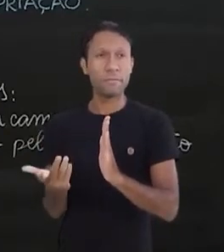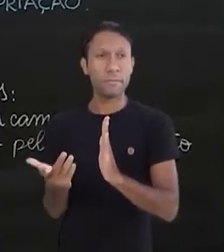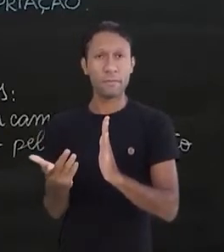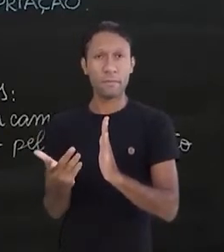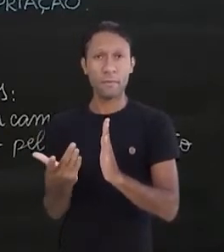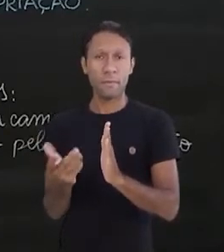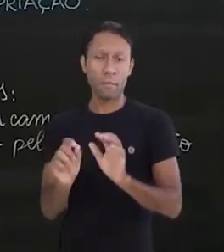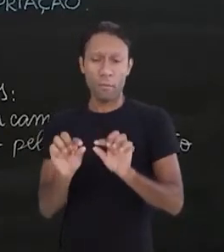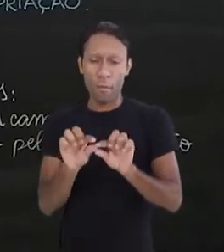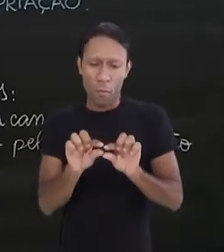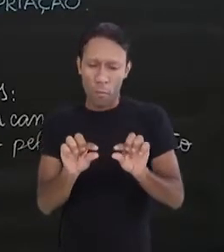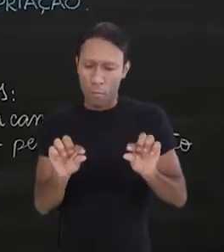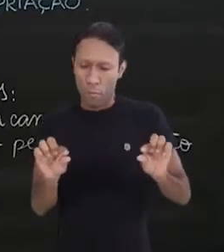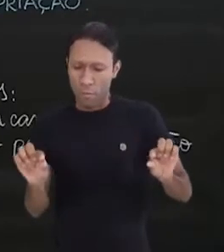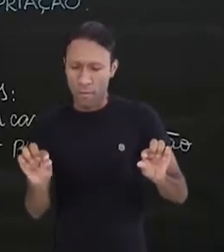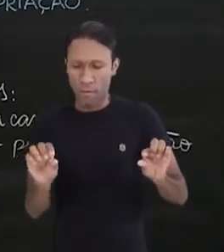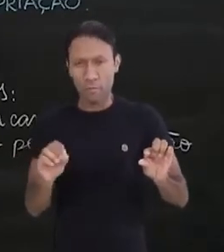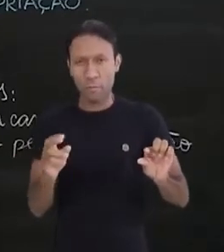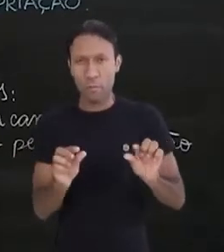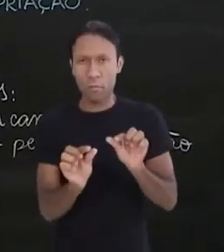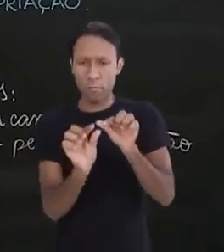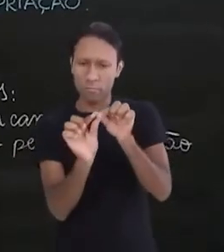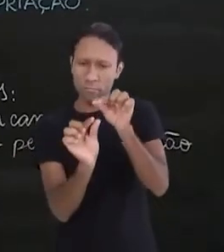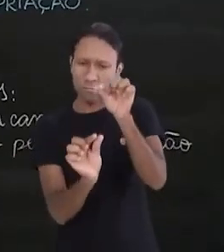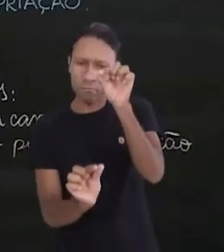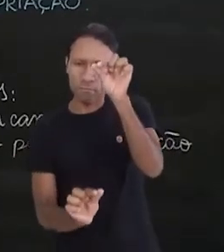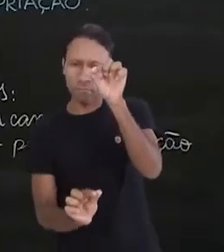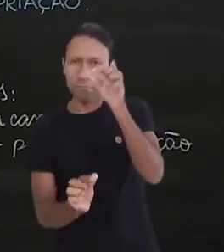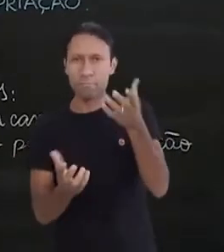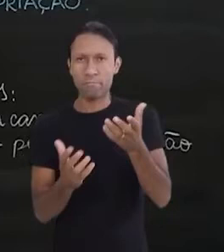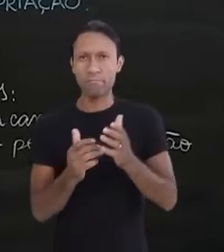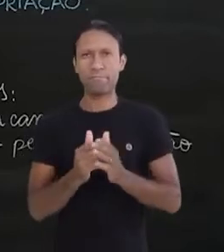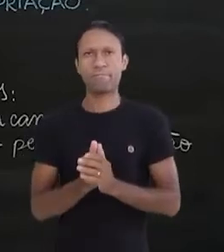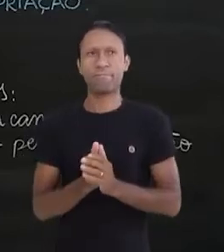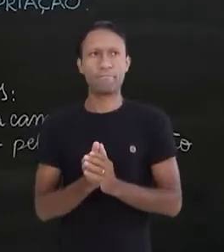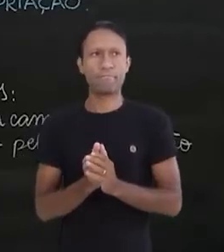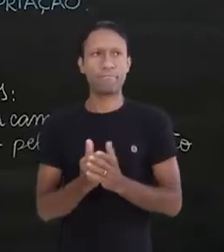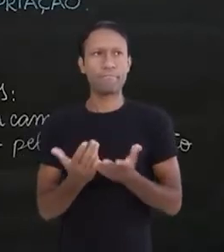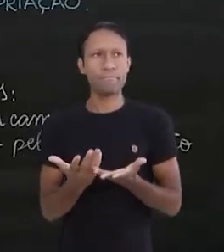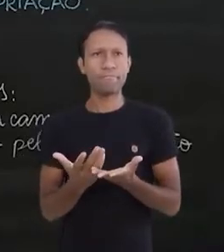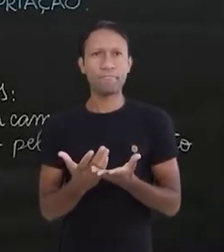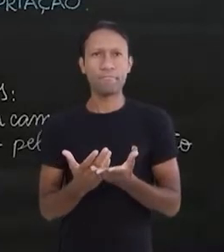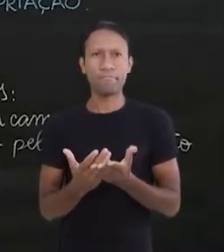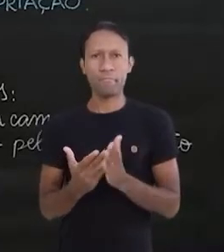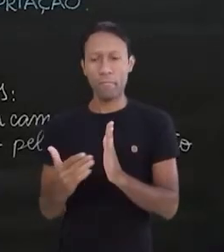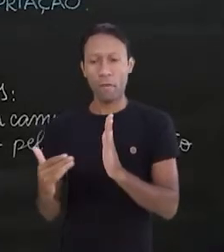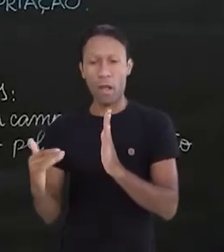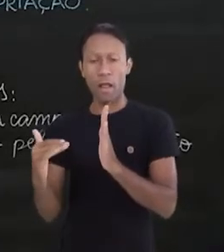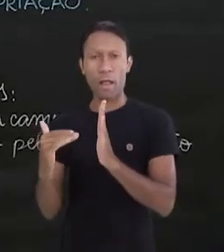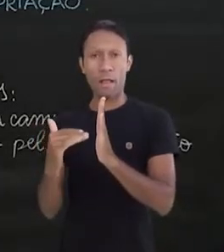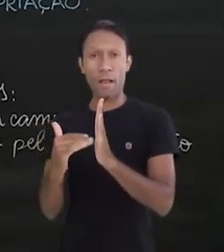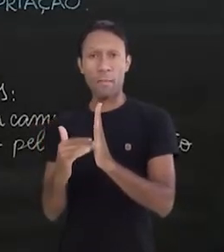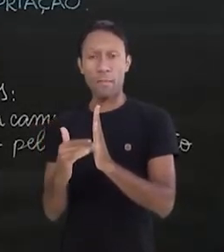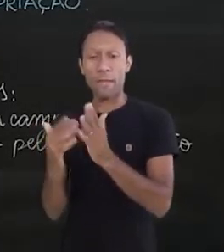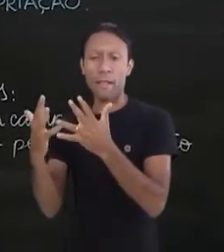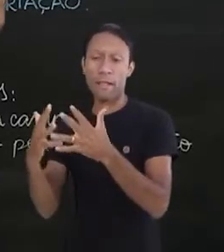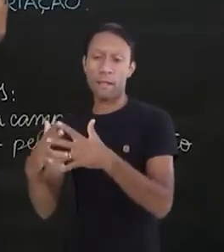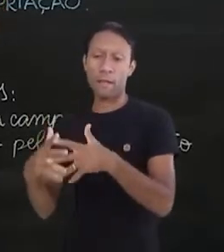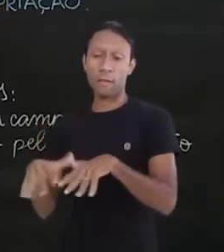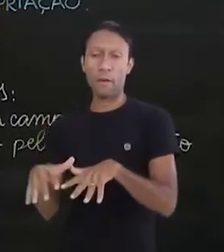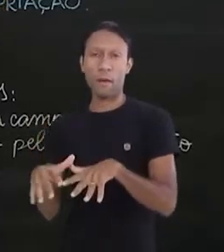um traço que vai definir um critério do outro. Ela pode ser um limite natural ou um